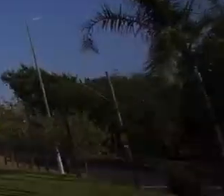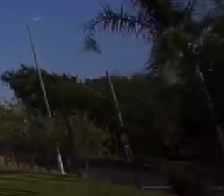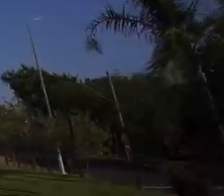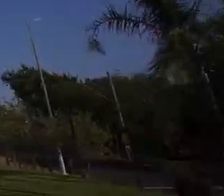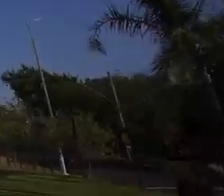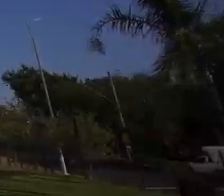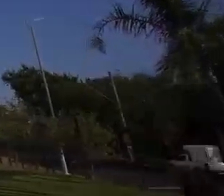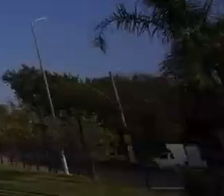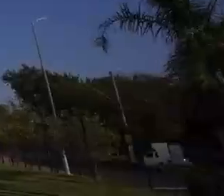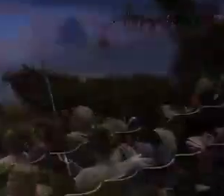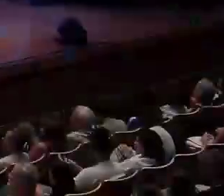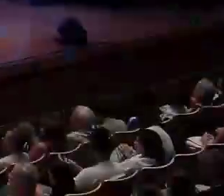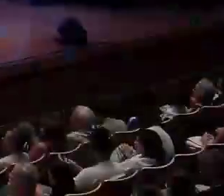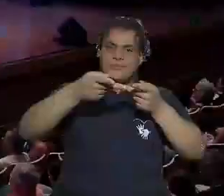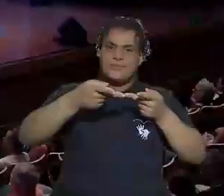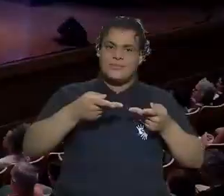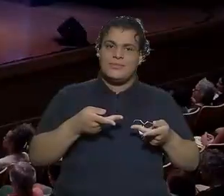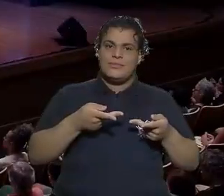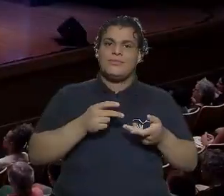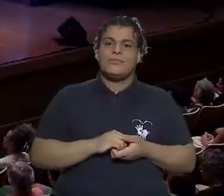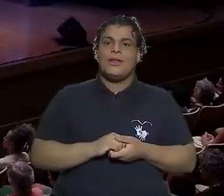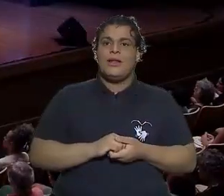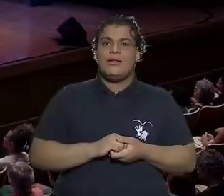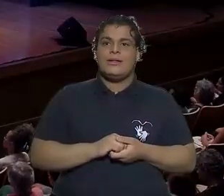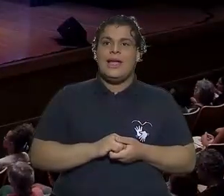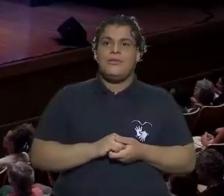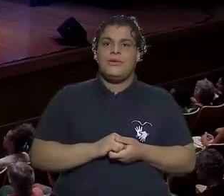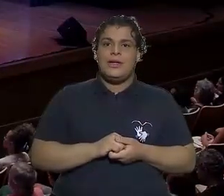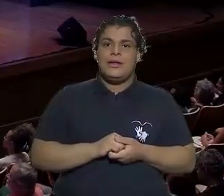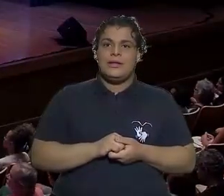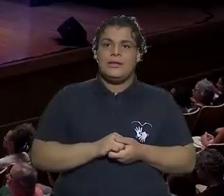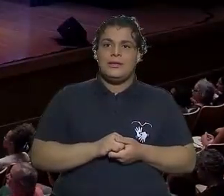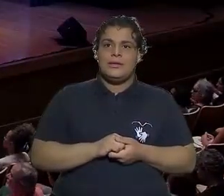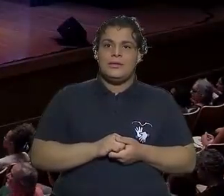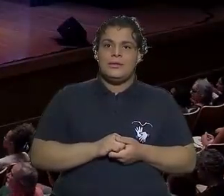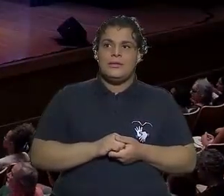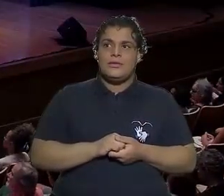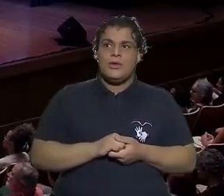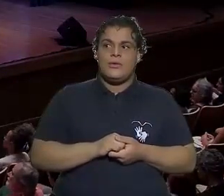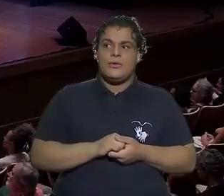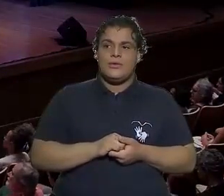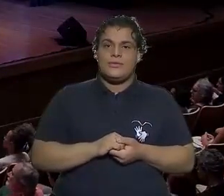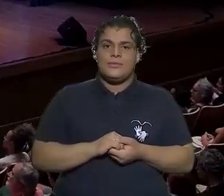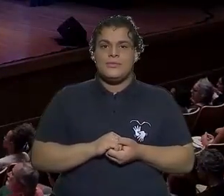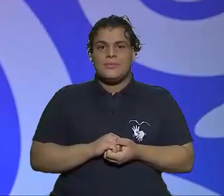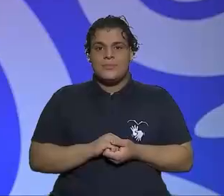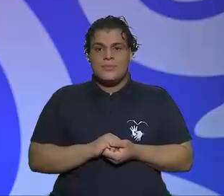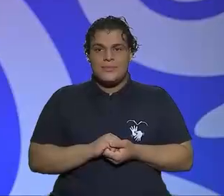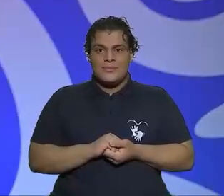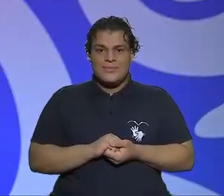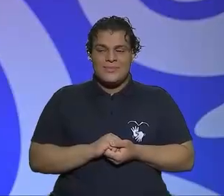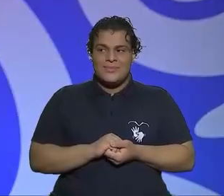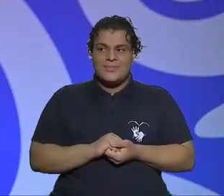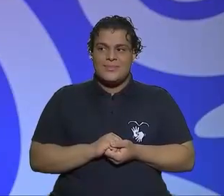do Prêmio de Redação e Desenho. A premiação acontece em um auditório com um grande palco. Ao fundo do palco, o cenário é composto